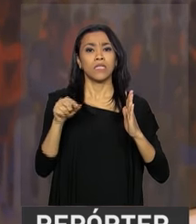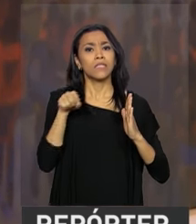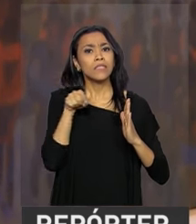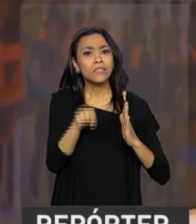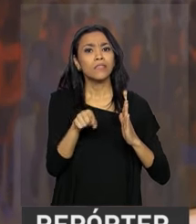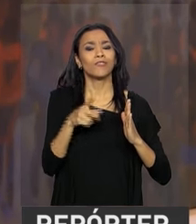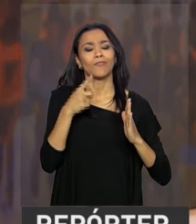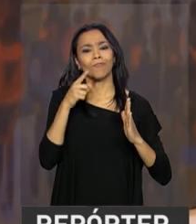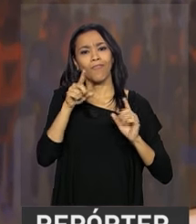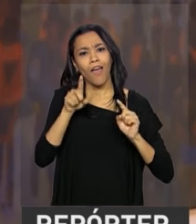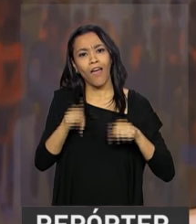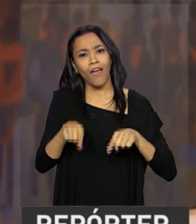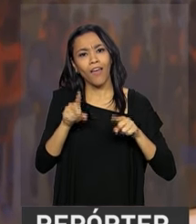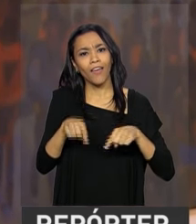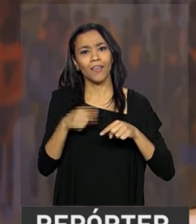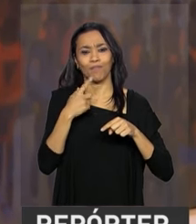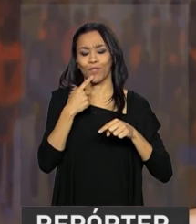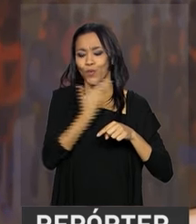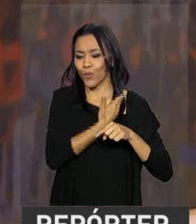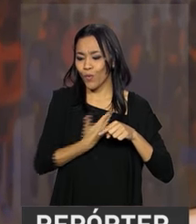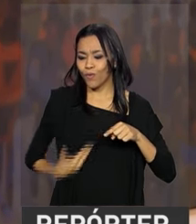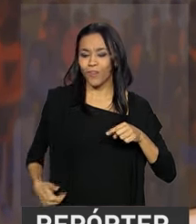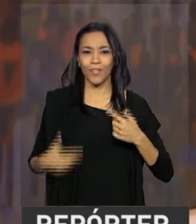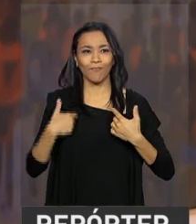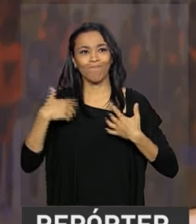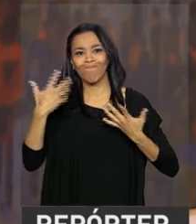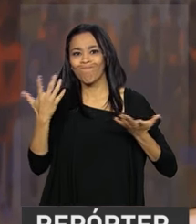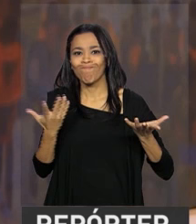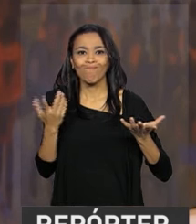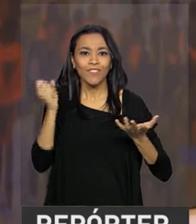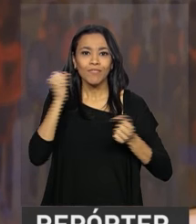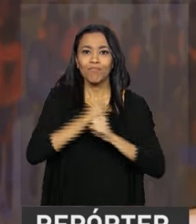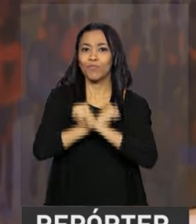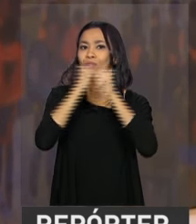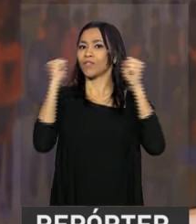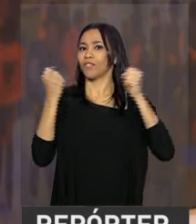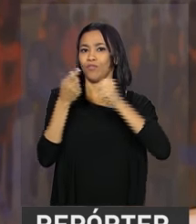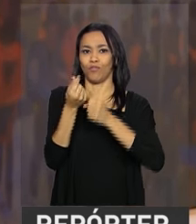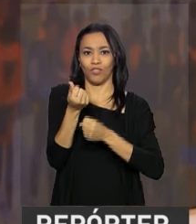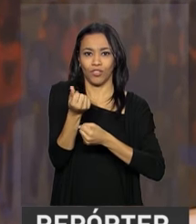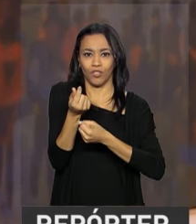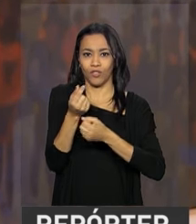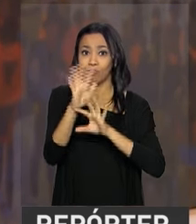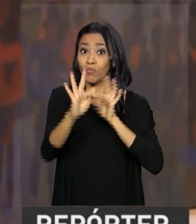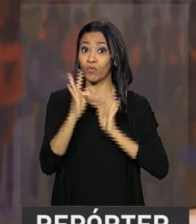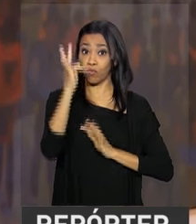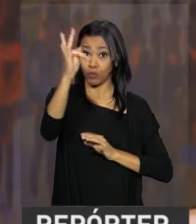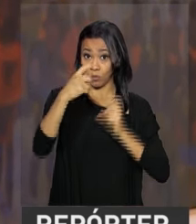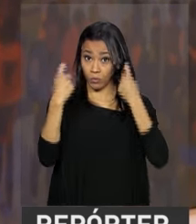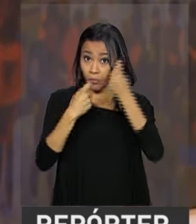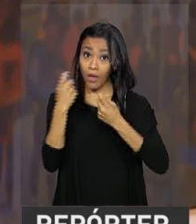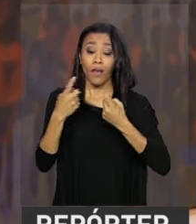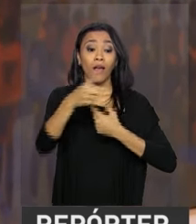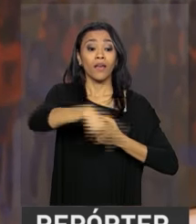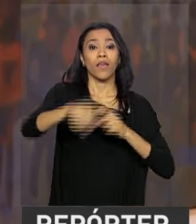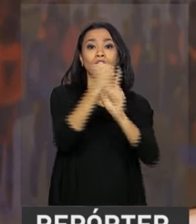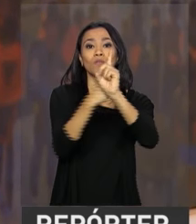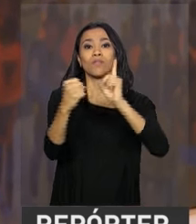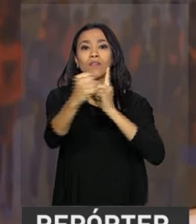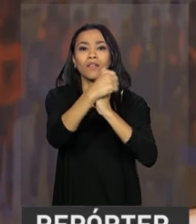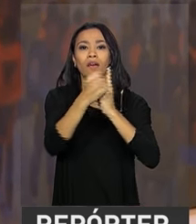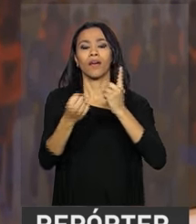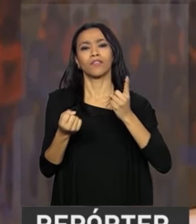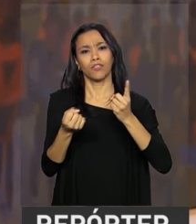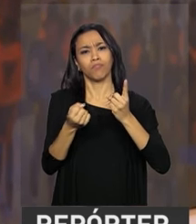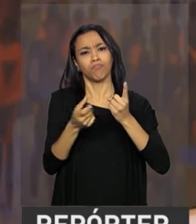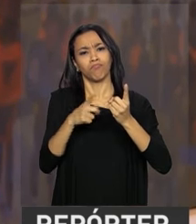uma equação que o governo não tem condição de financiar para o futuro. Não há a possibilidade da sociedade brasileira gerar os